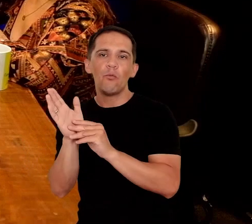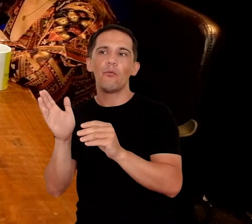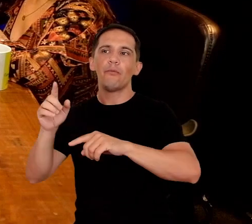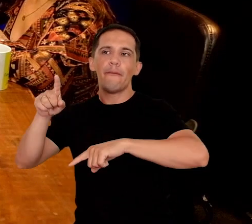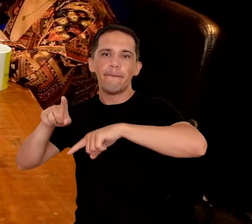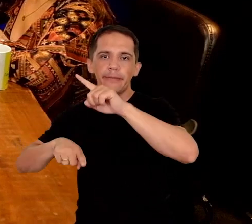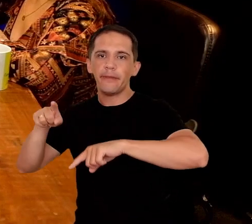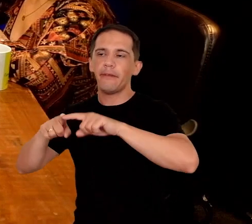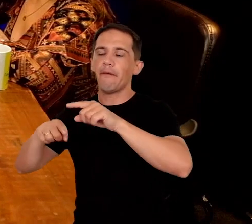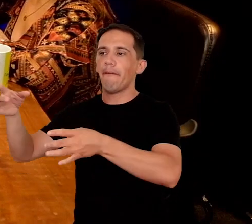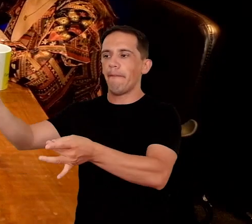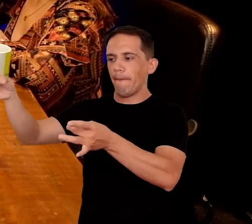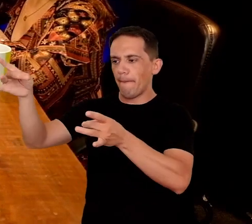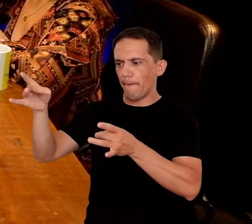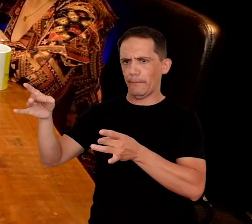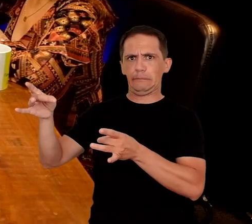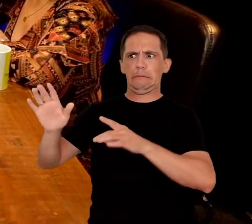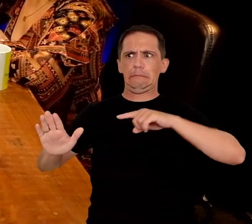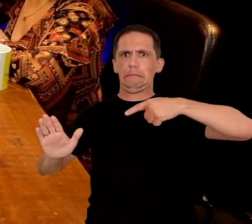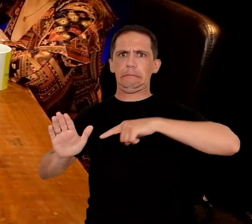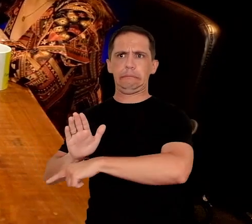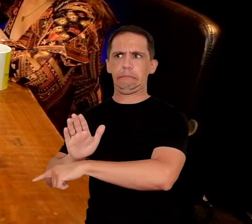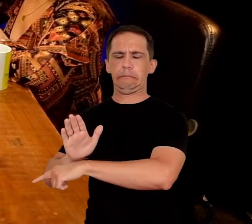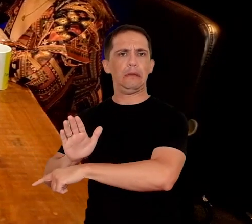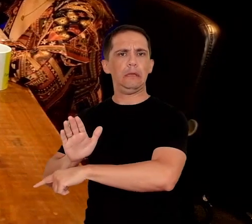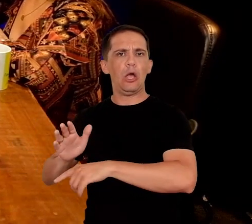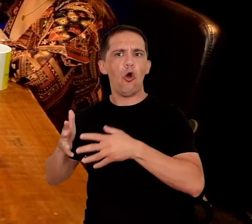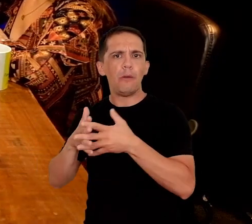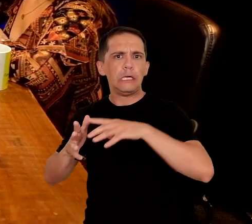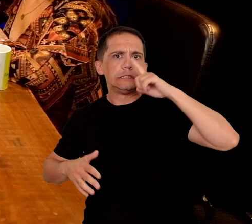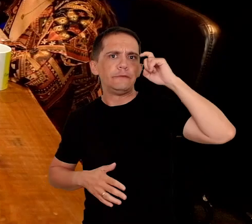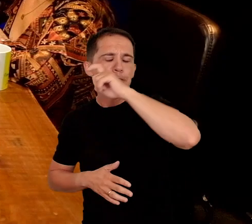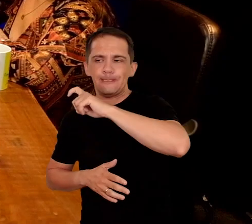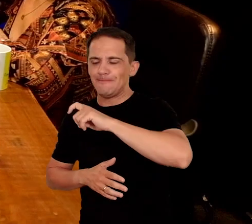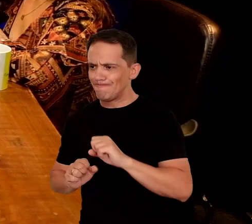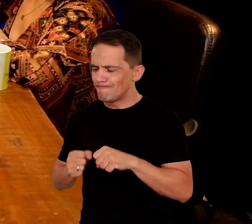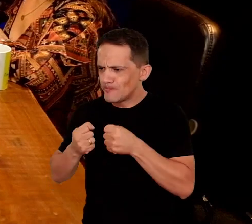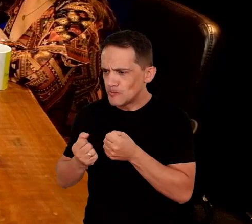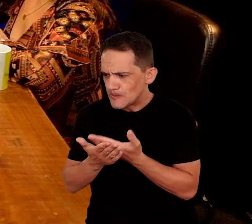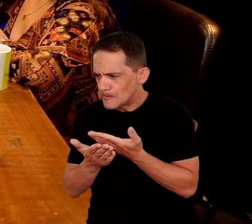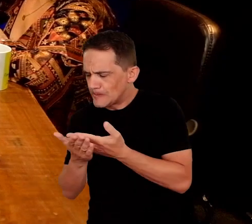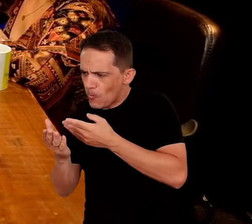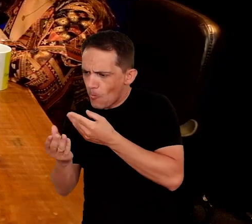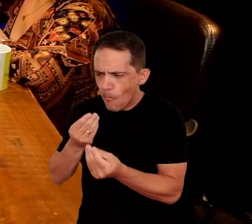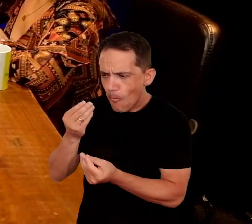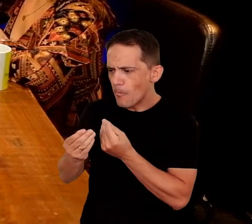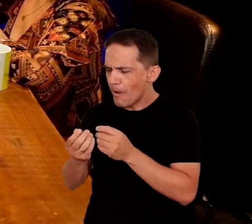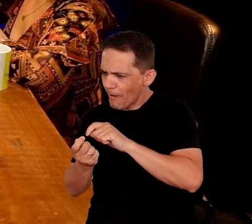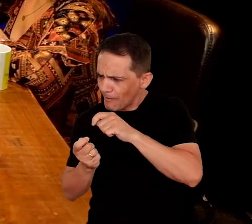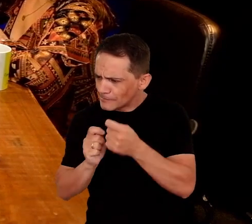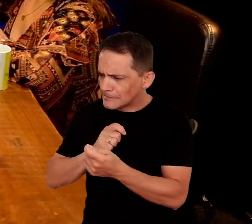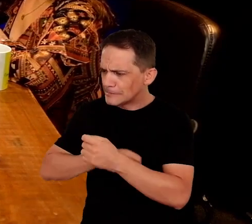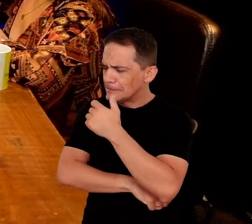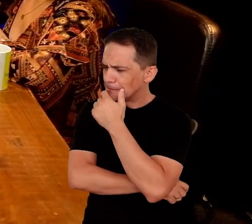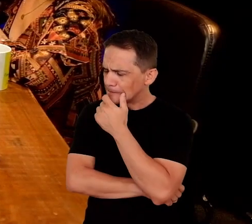é um é texto infantil. Aí você tem que transformar ele Então a gente volta para a escola, né? A gente começa a estudar, entender. Às